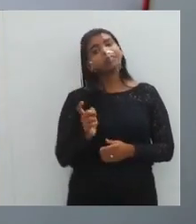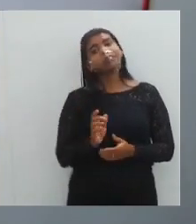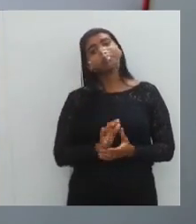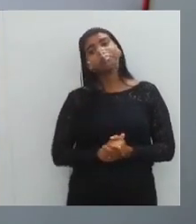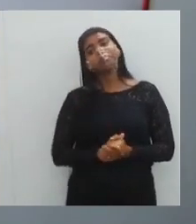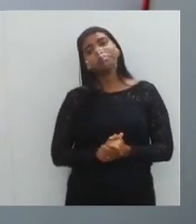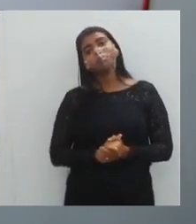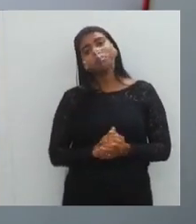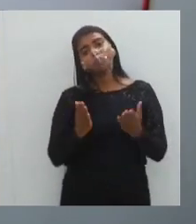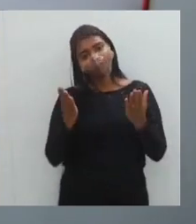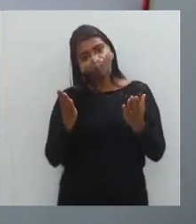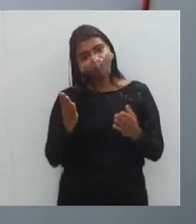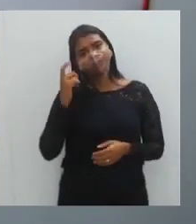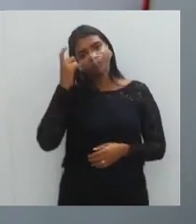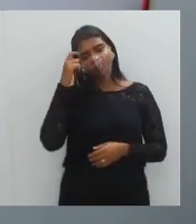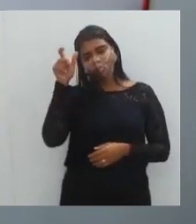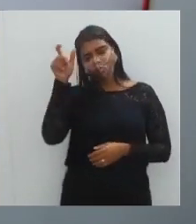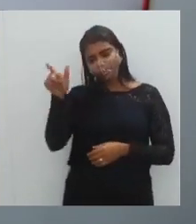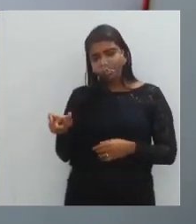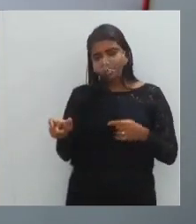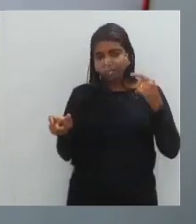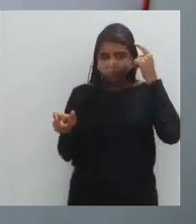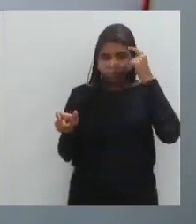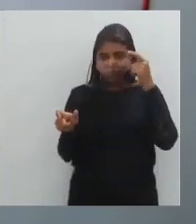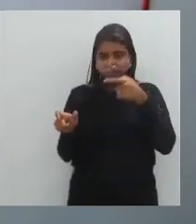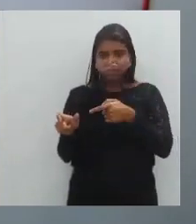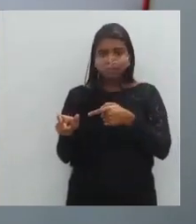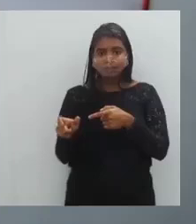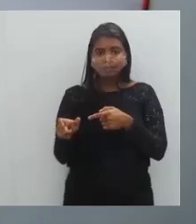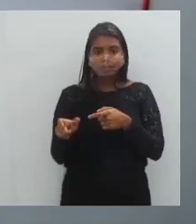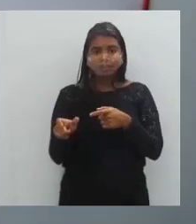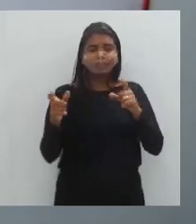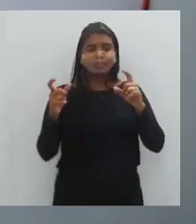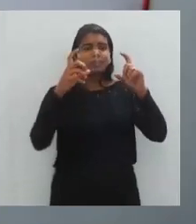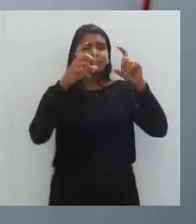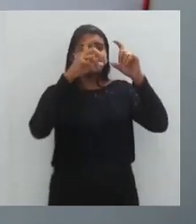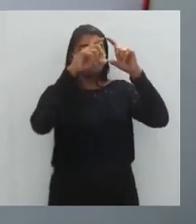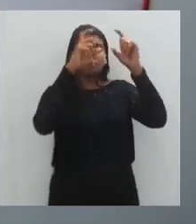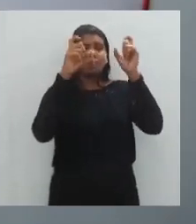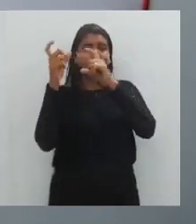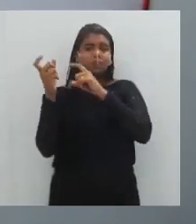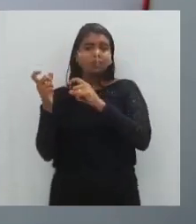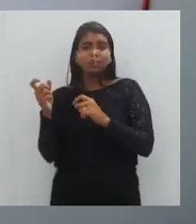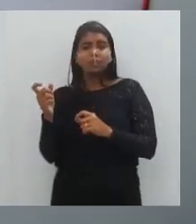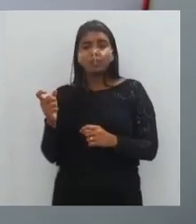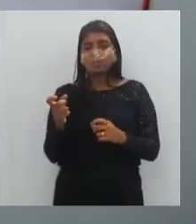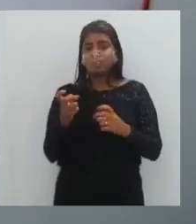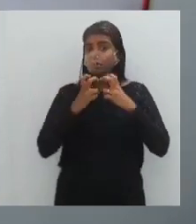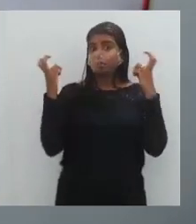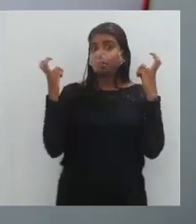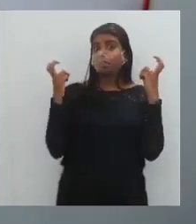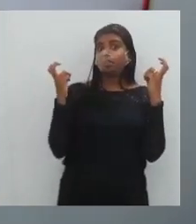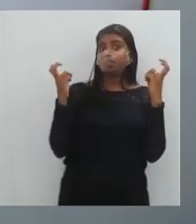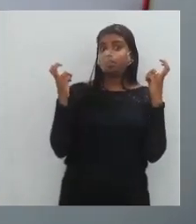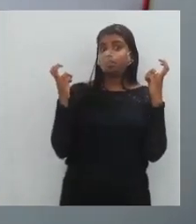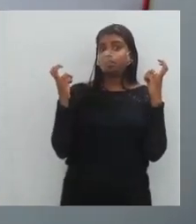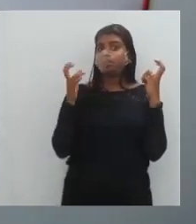pensamento da personagem. Um balão todo pontiagudo é um grito, por